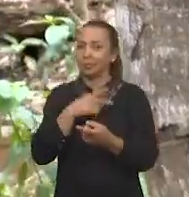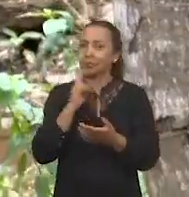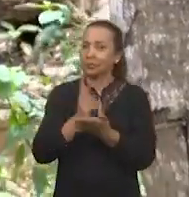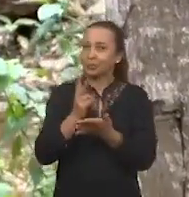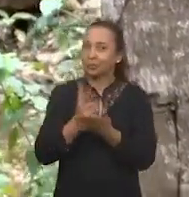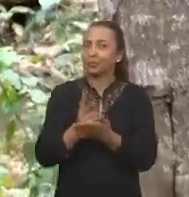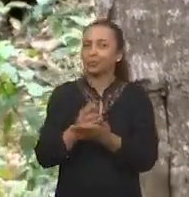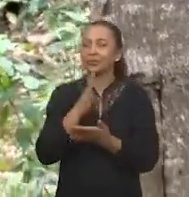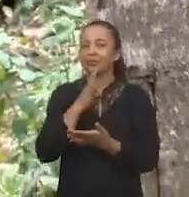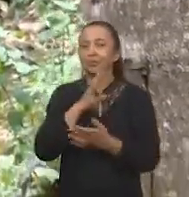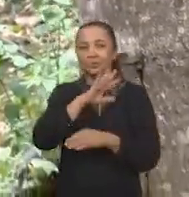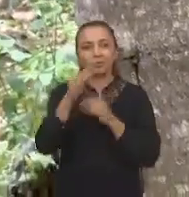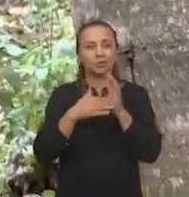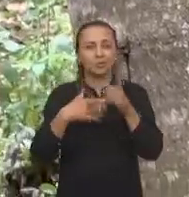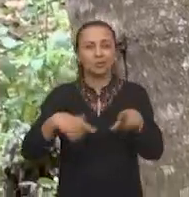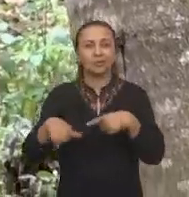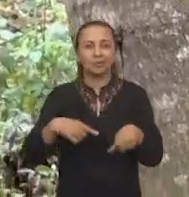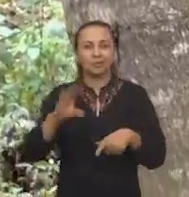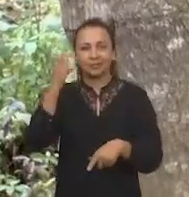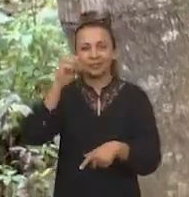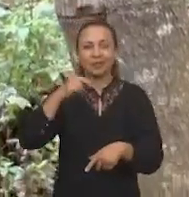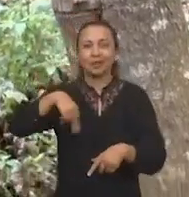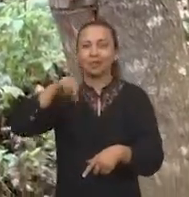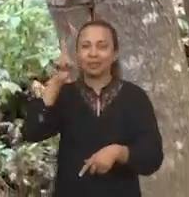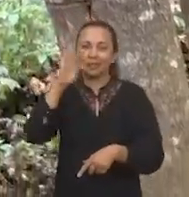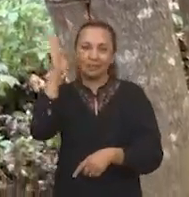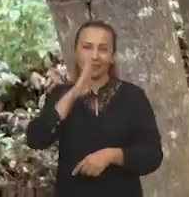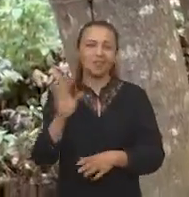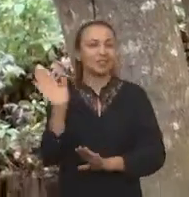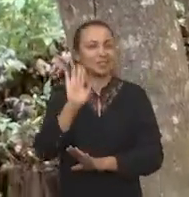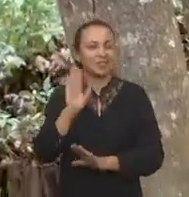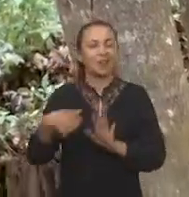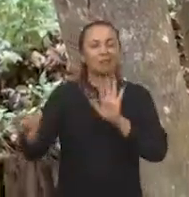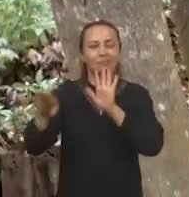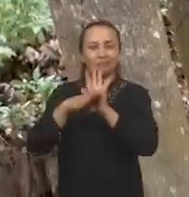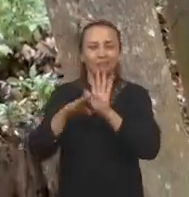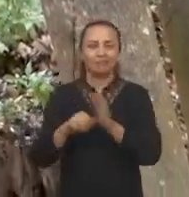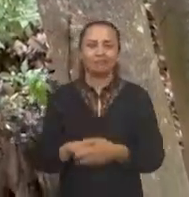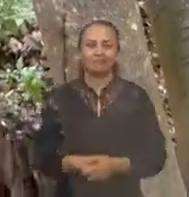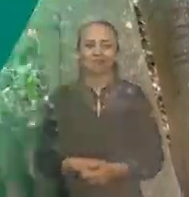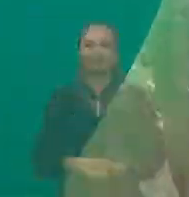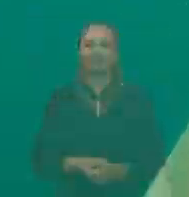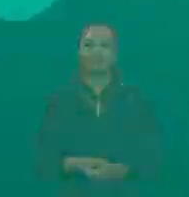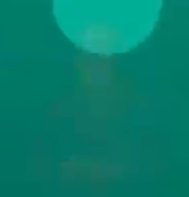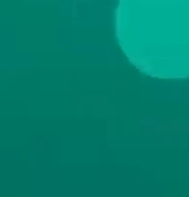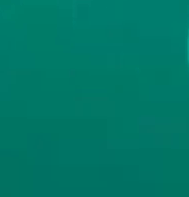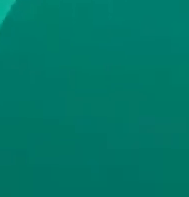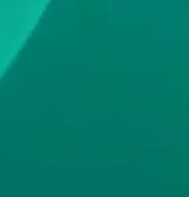continua conhecendo todo o trabalho científico do Nordeste brasileiro. Tchau, tchau e até lá!